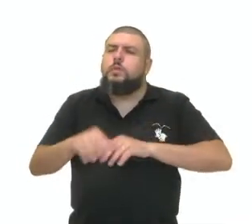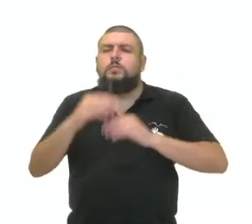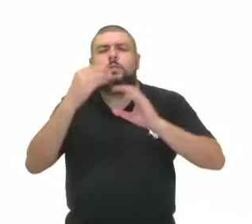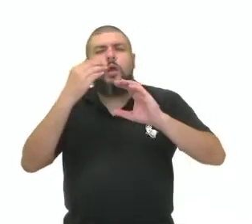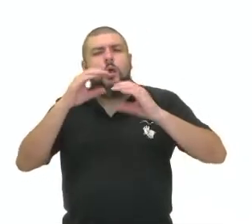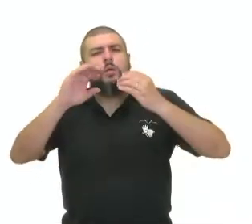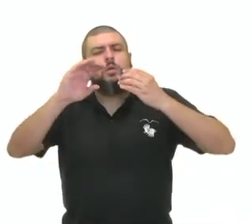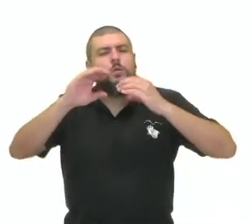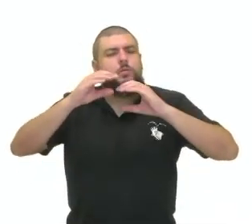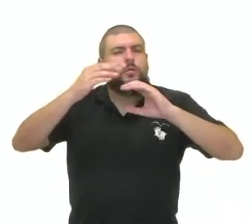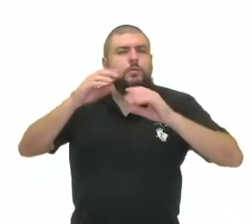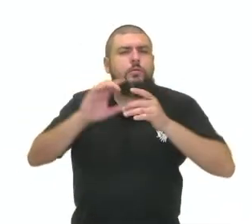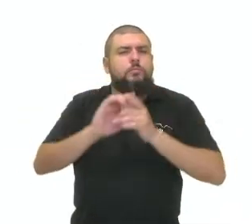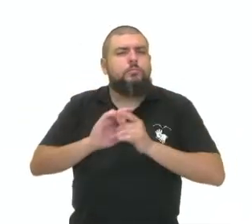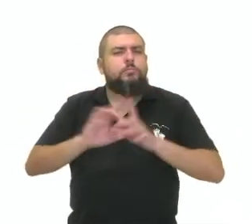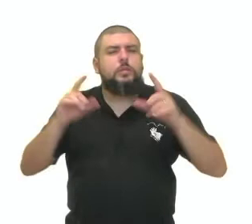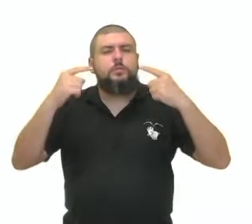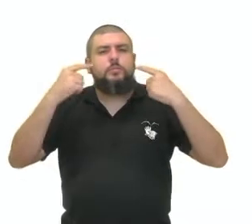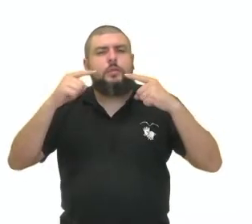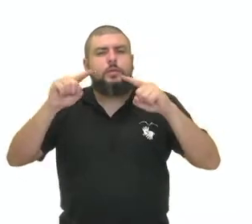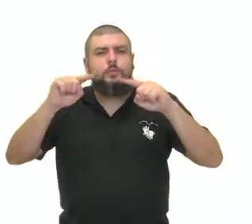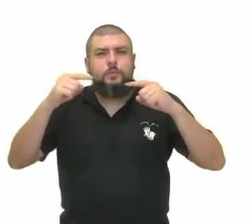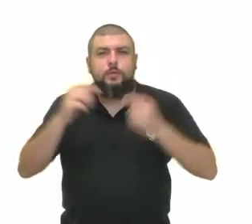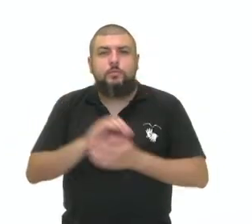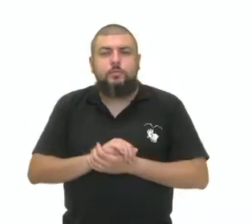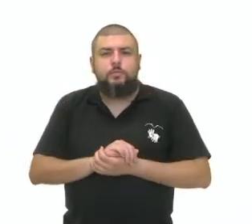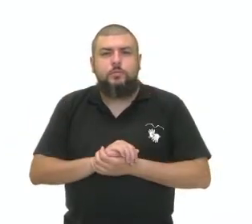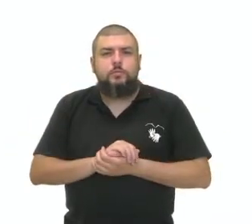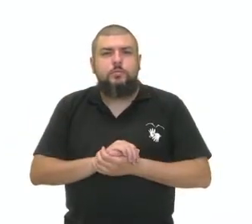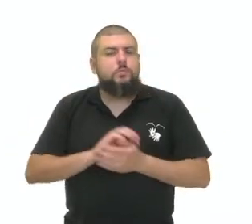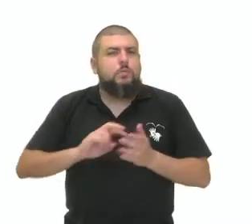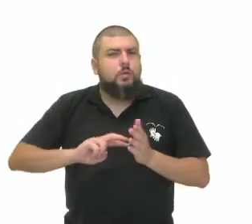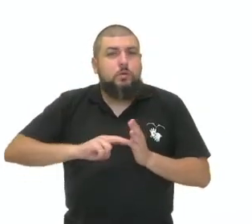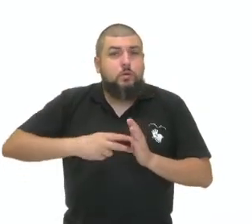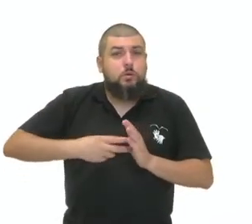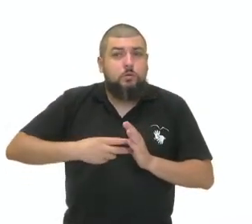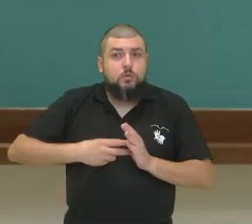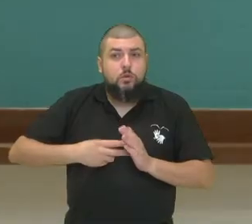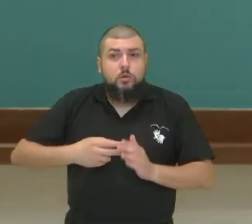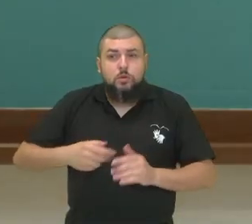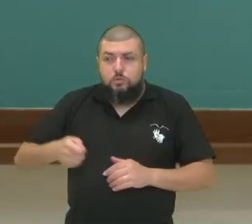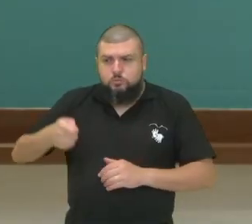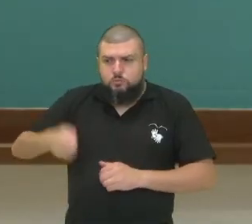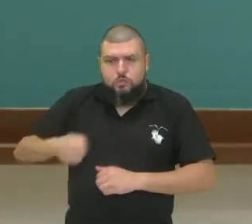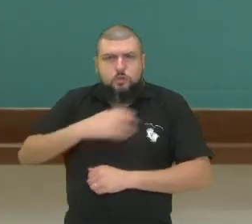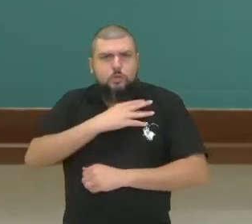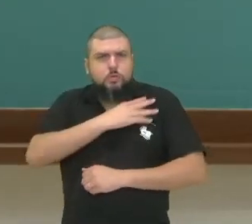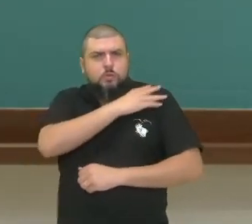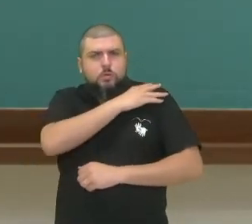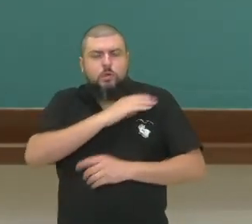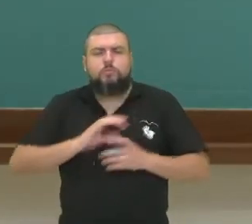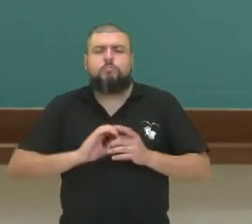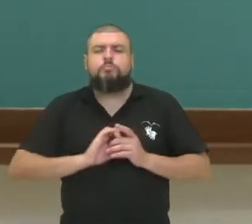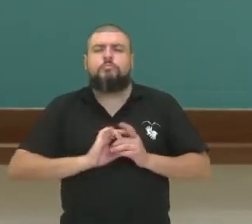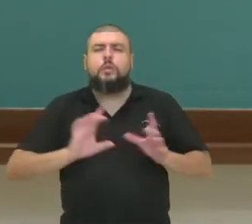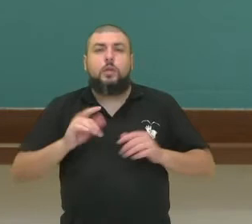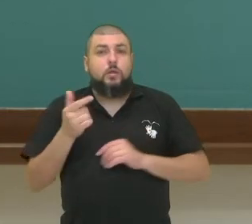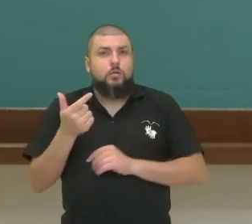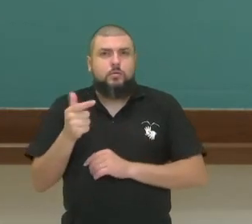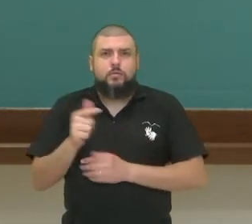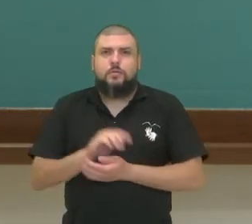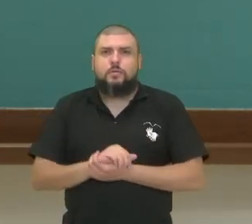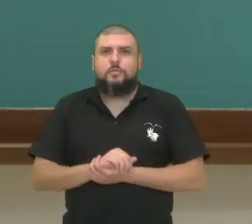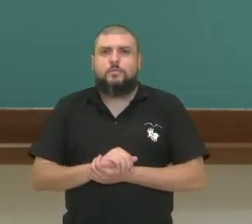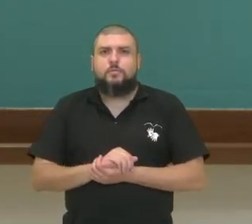e ao direito à liberdade, coisas que não existiam no governo autoritário daquele momento. Vamos lembrar que durante o regime militar foi um período que você teve uma